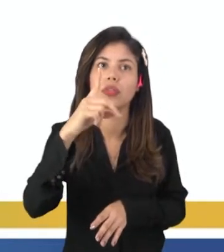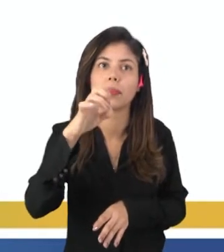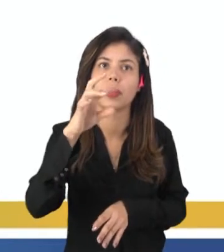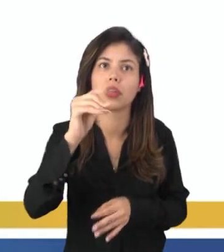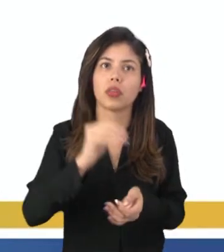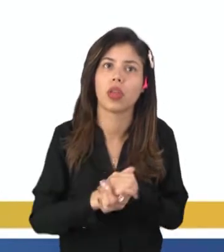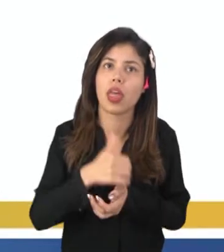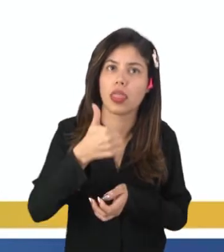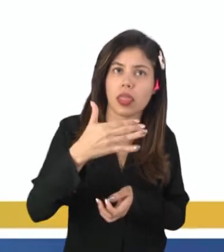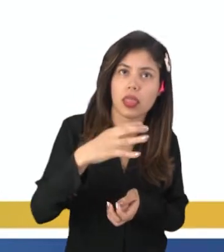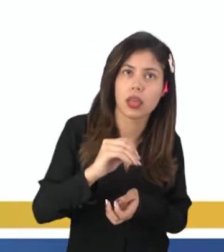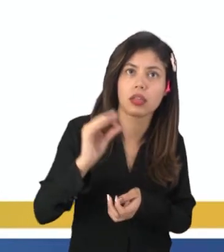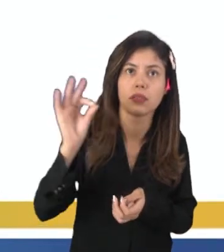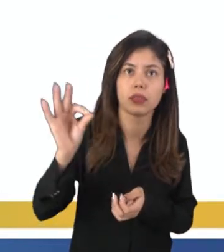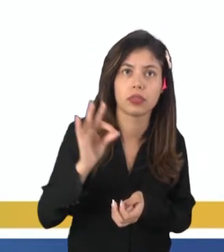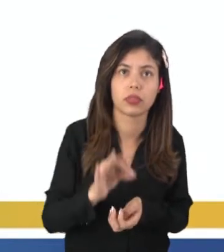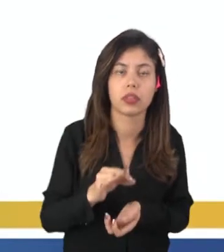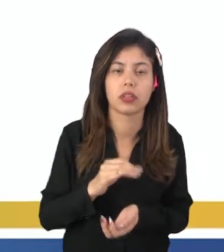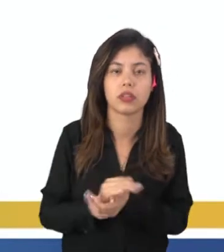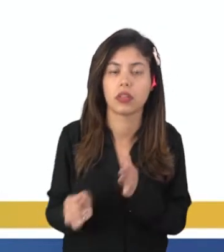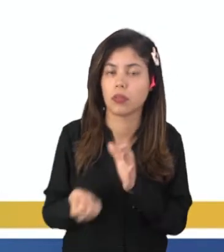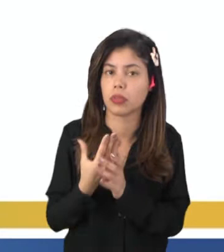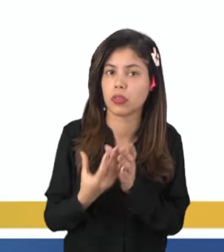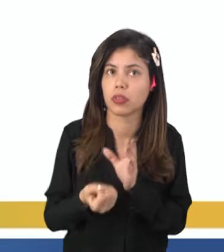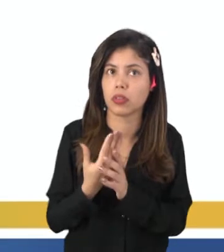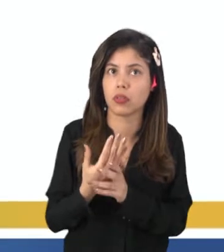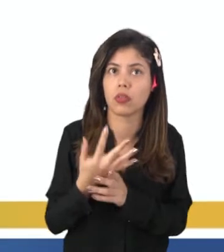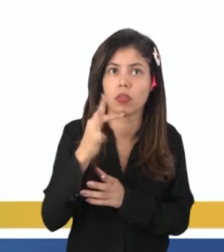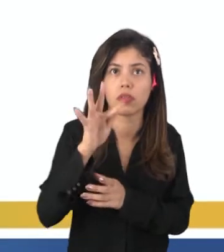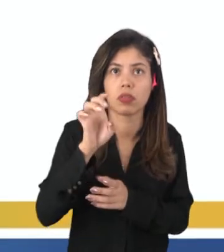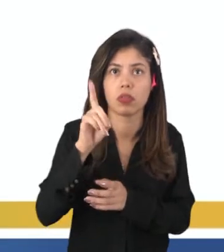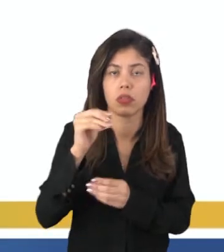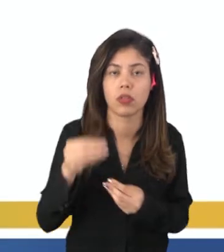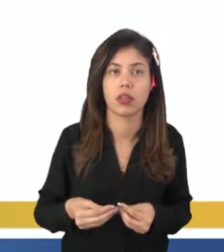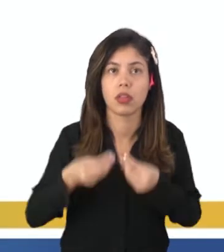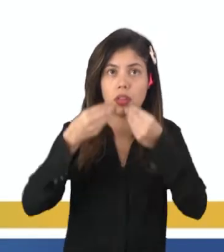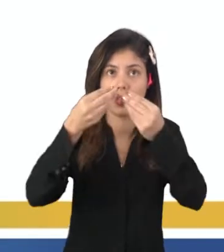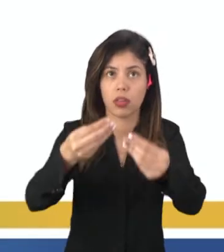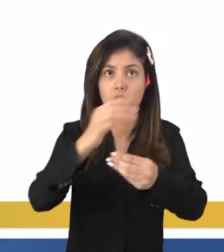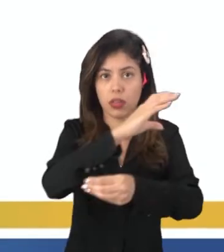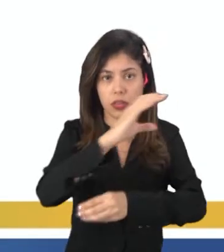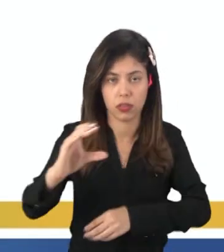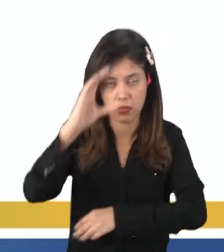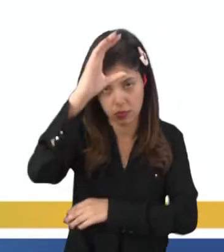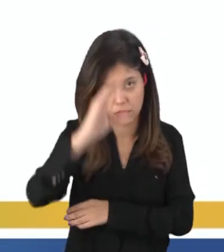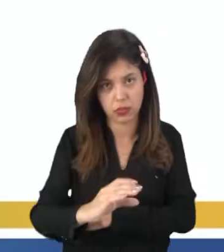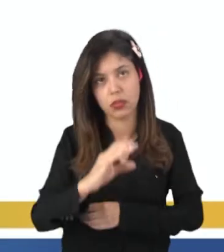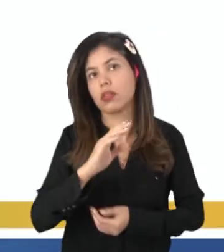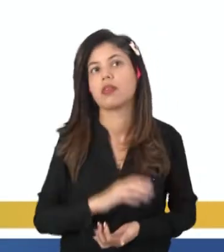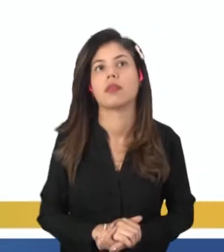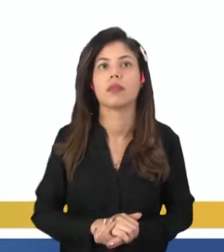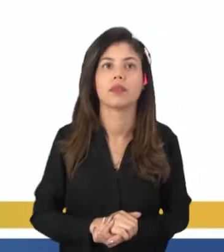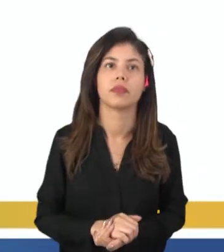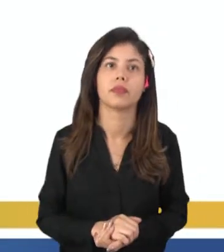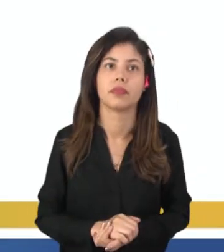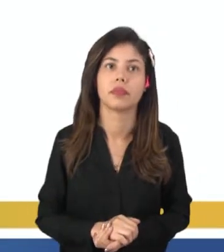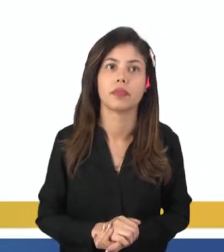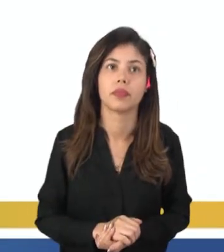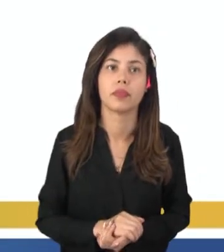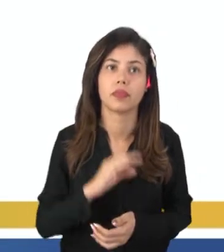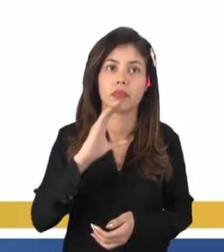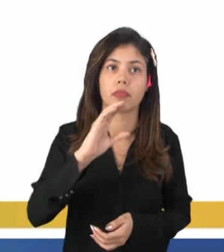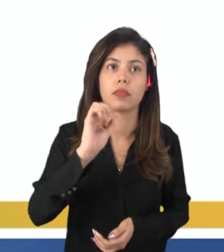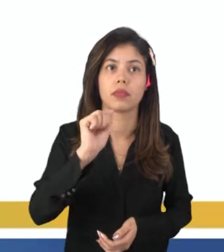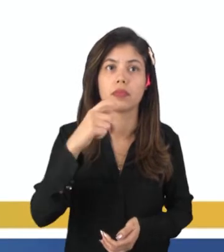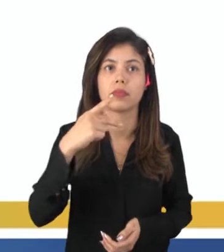Dá 10% da produção feudal para a Igreja Católica, tá? Que é o dízimo, né? E a captação, que era o